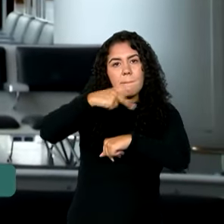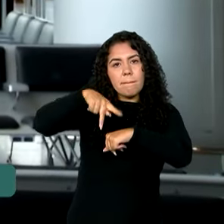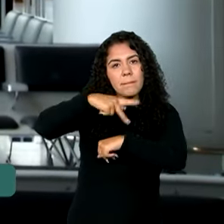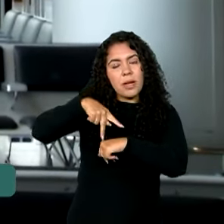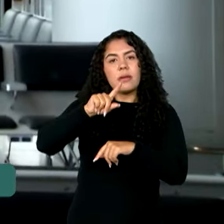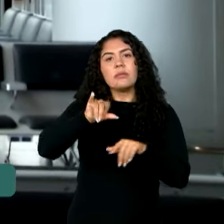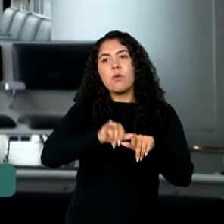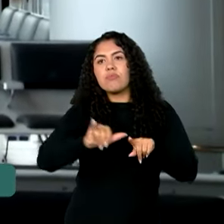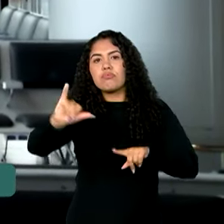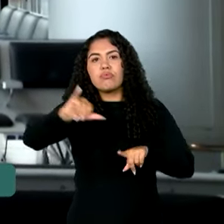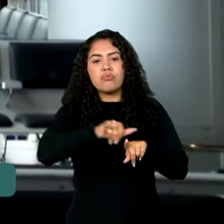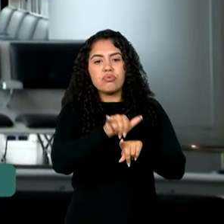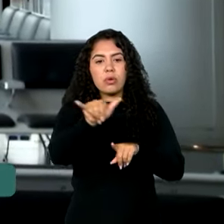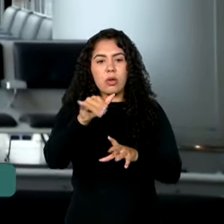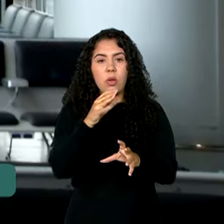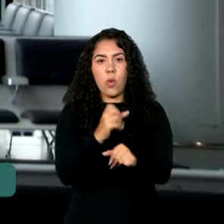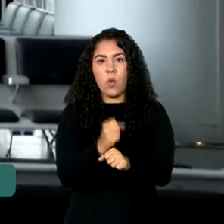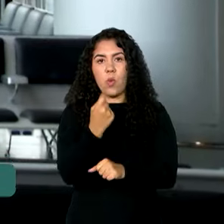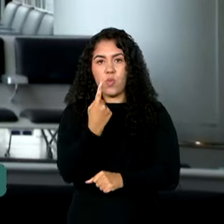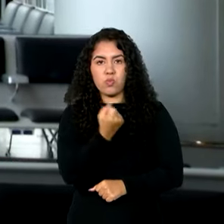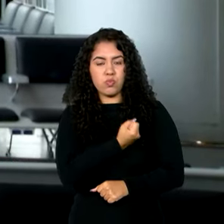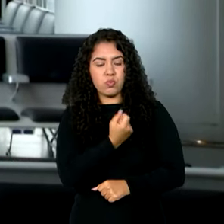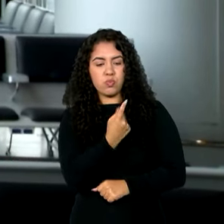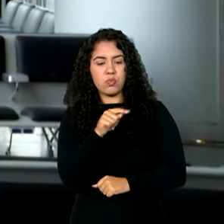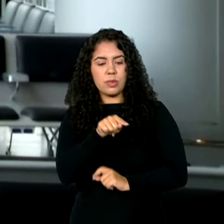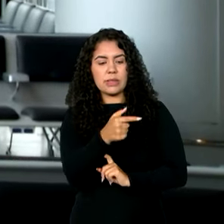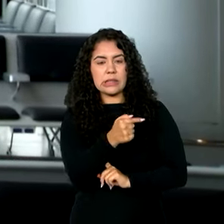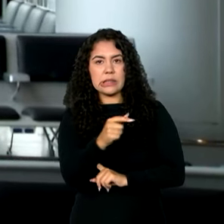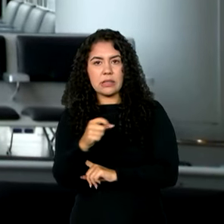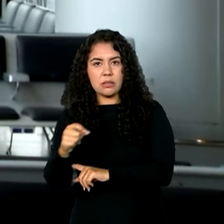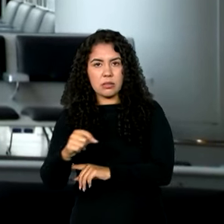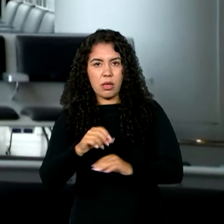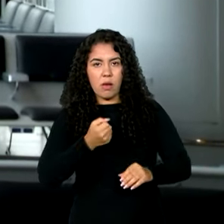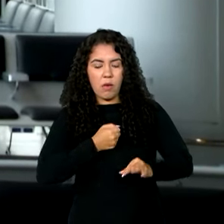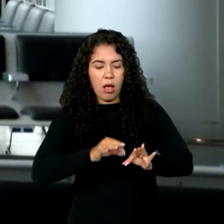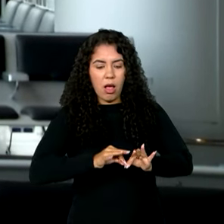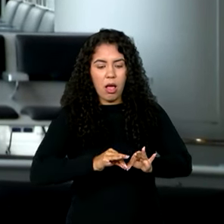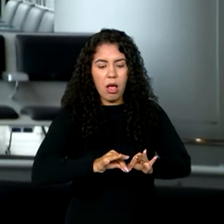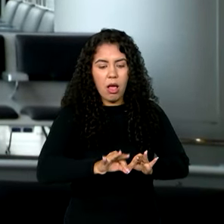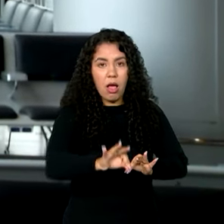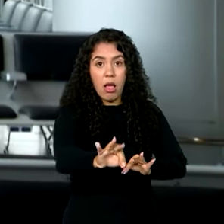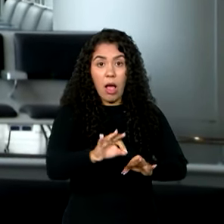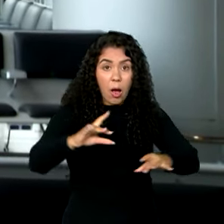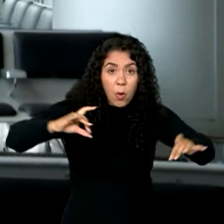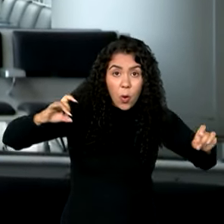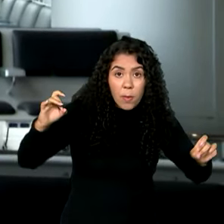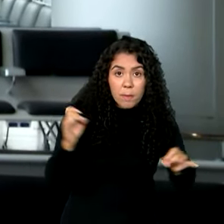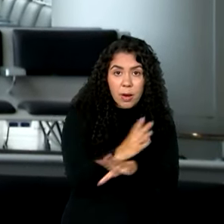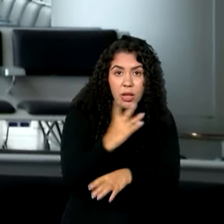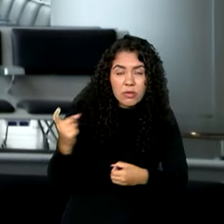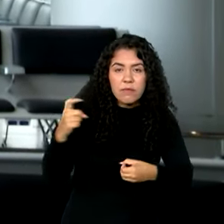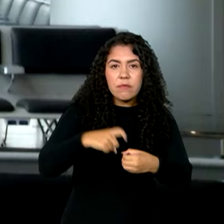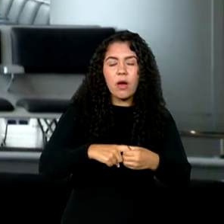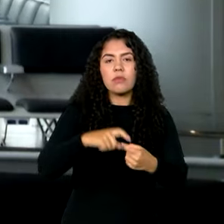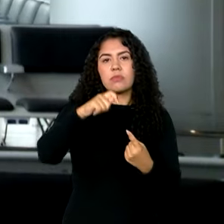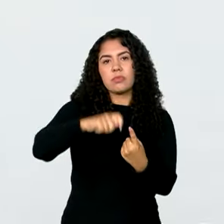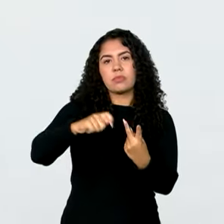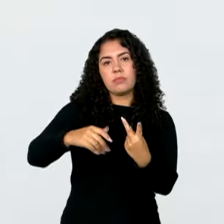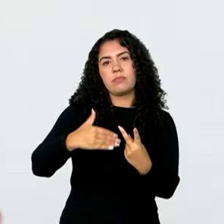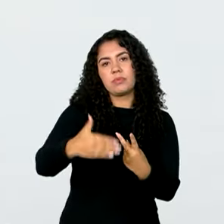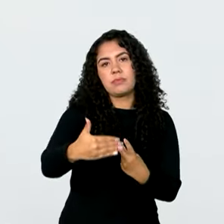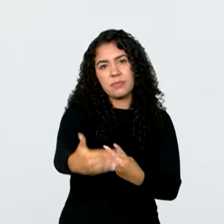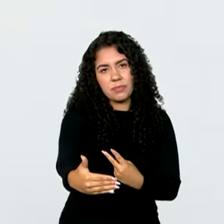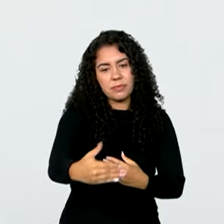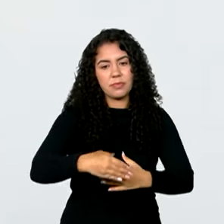de 1.730 metros. De acordo com a Fraport, a retomada integral deve ocorrer dentro de 2 meses.